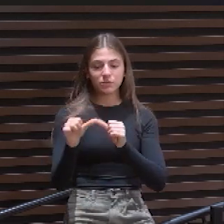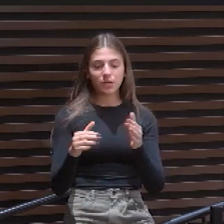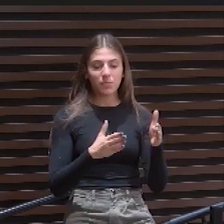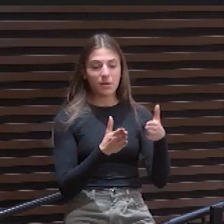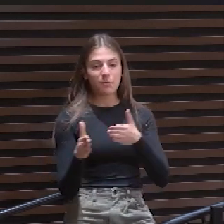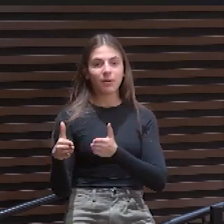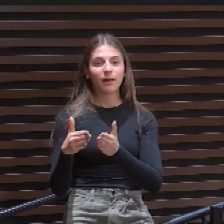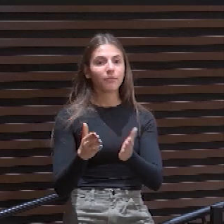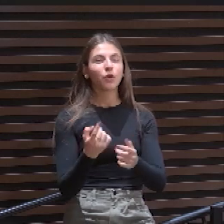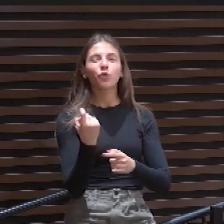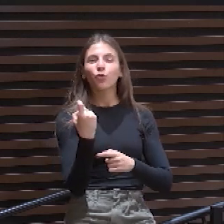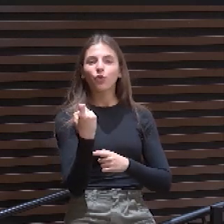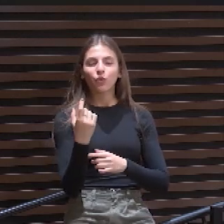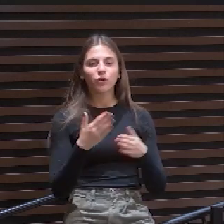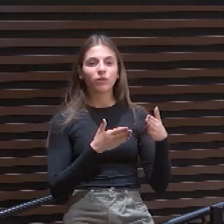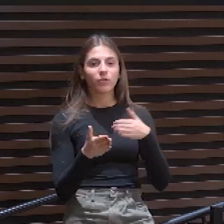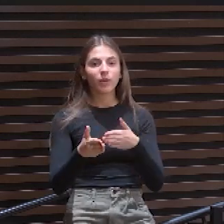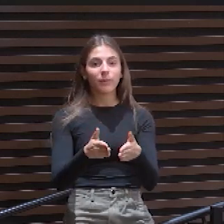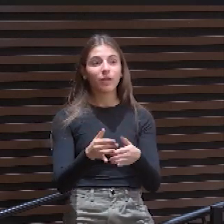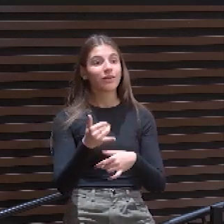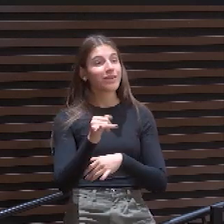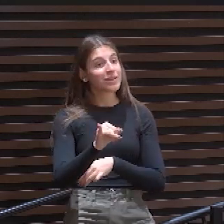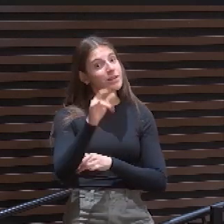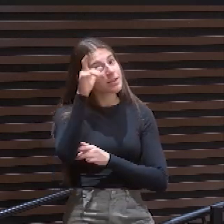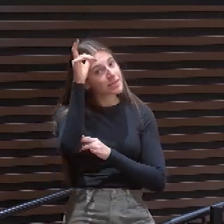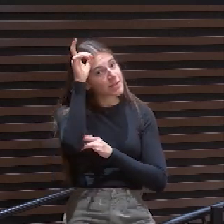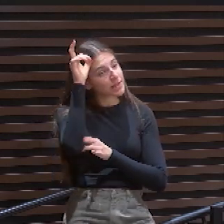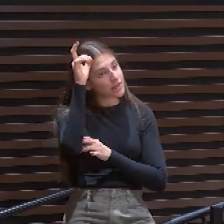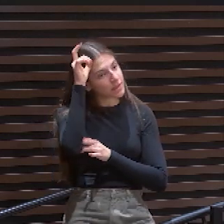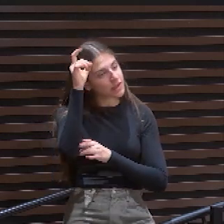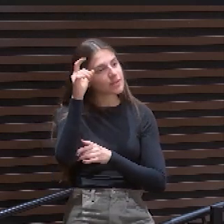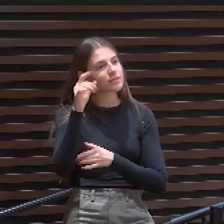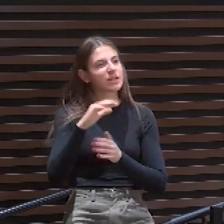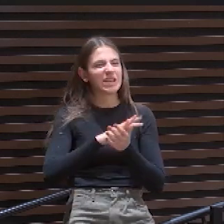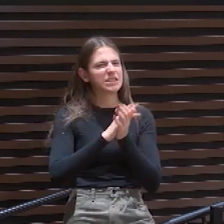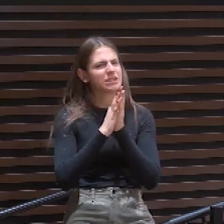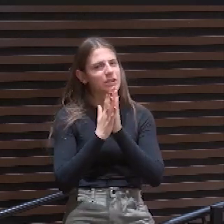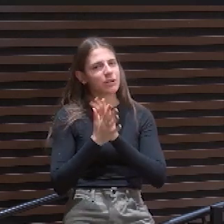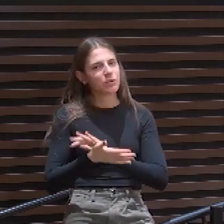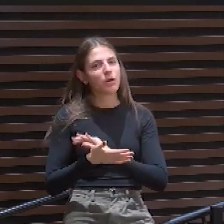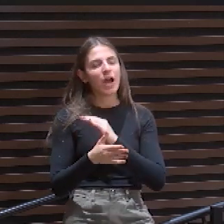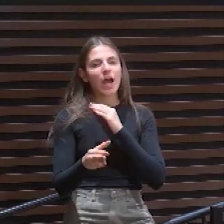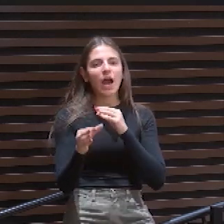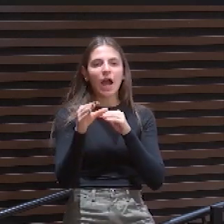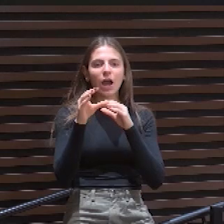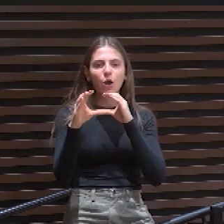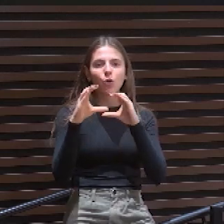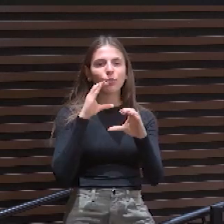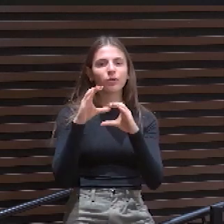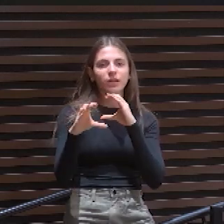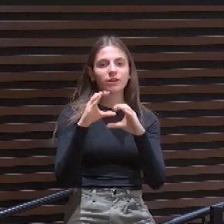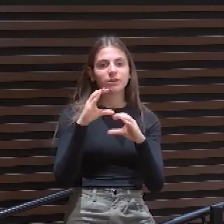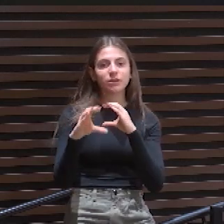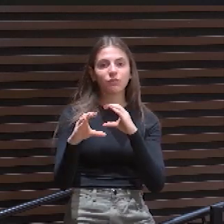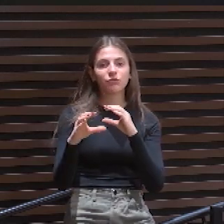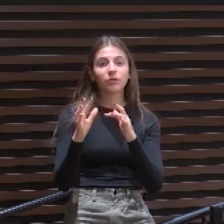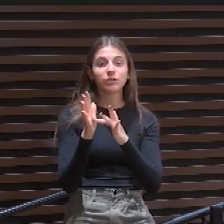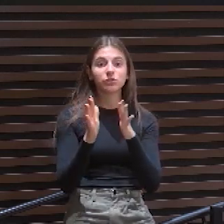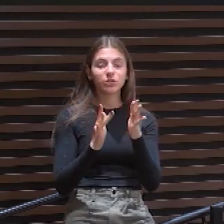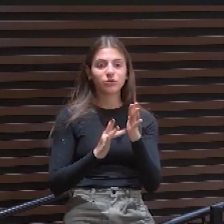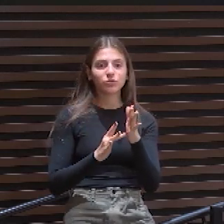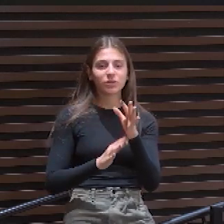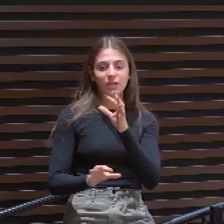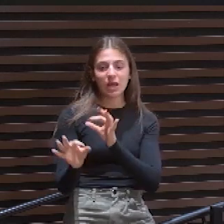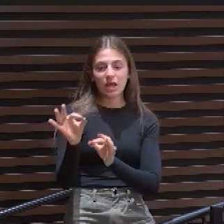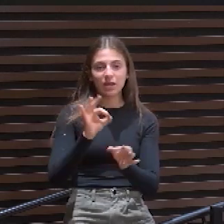né? Se o diabo distorceu a comunicação, Jesus restitui a fala.